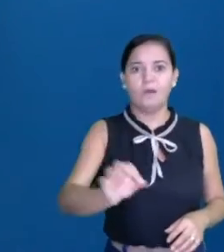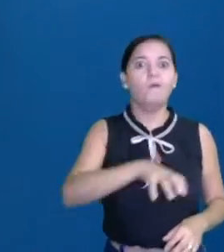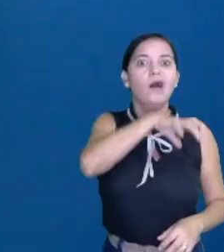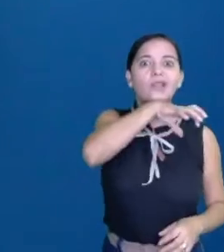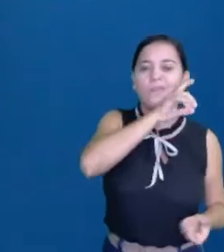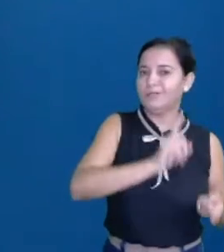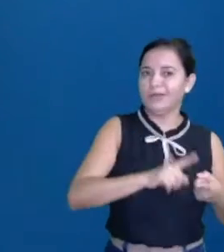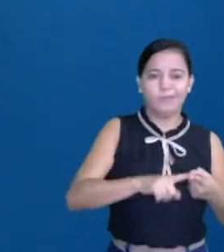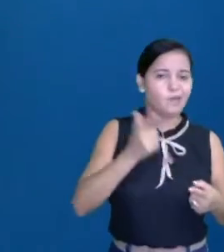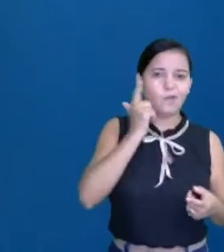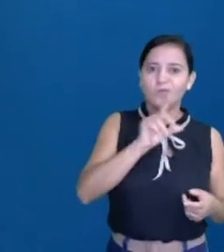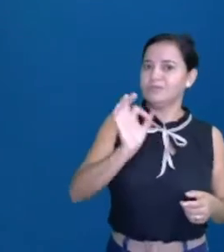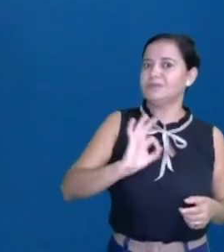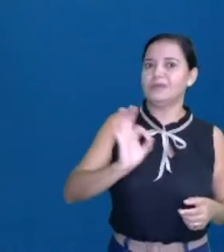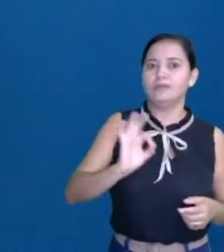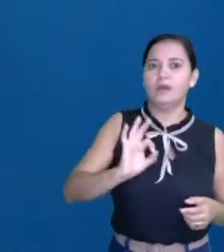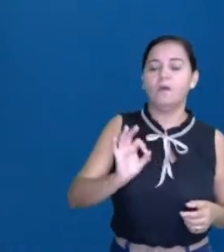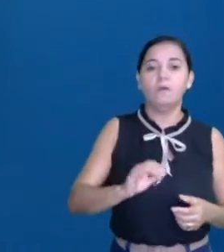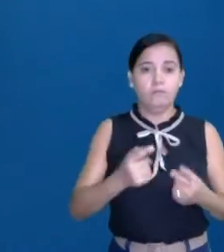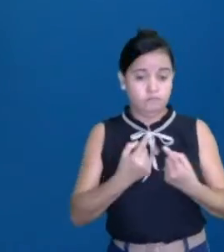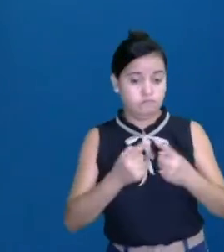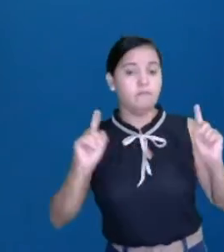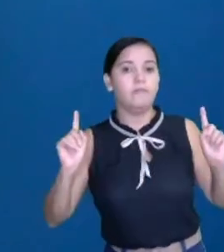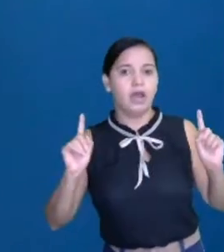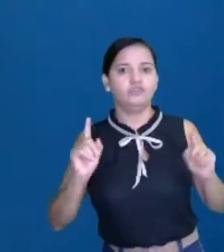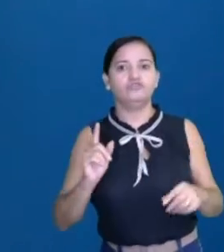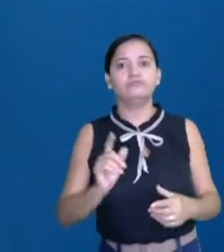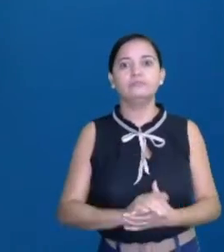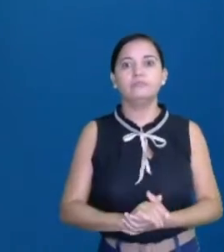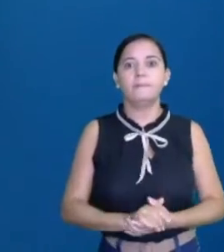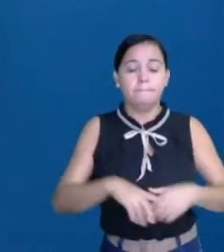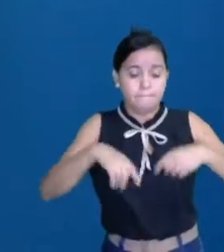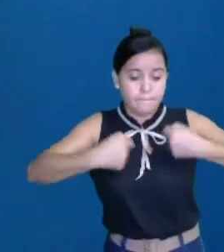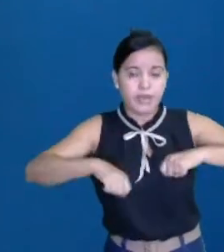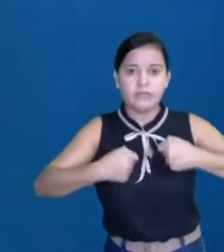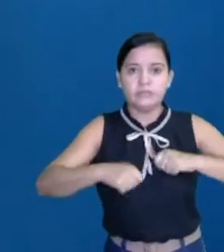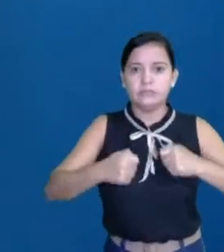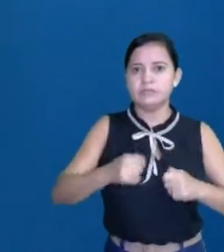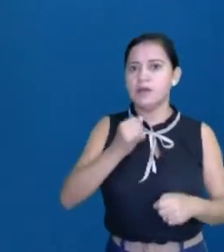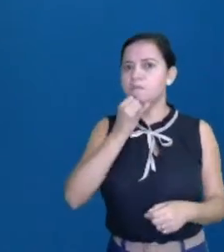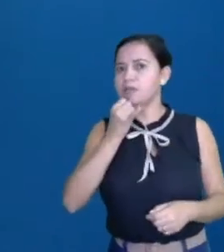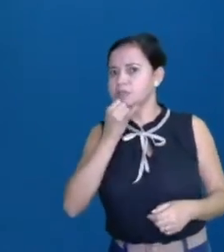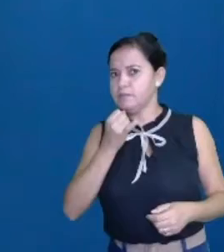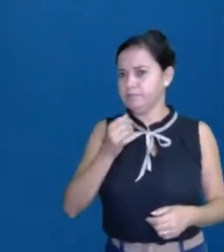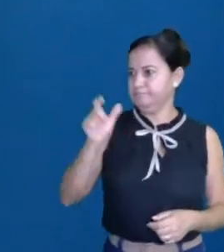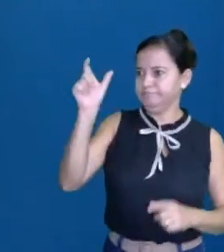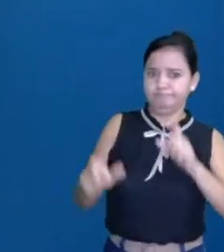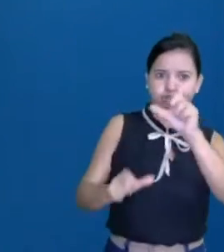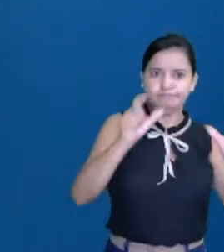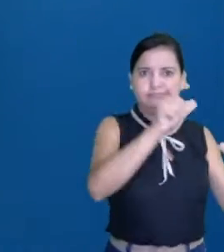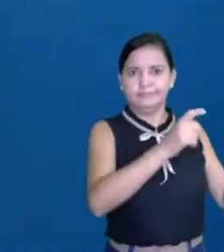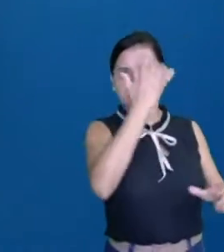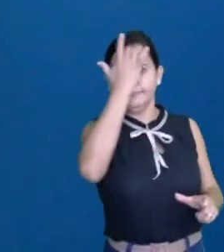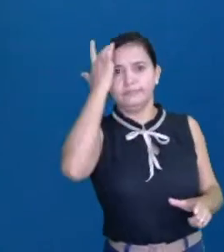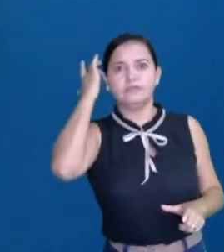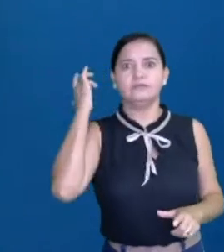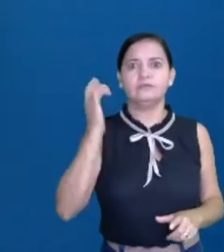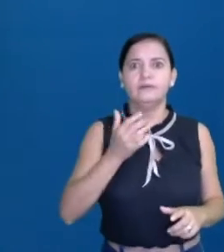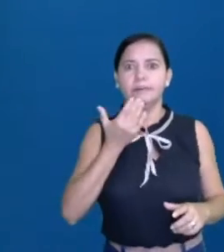conseguem fazer isso. Mas ela comem, ou seja, nós teremos que comer alguém ou alguma coisa que